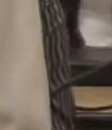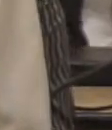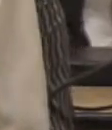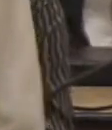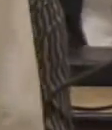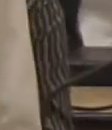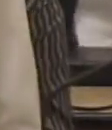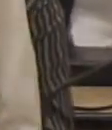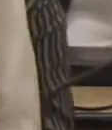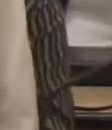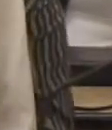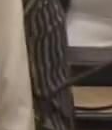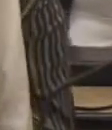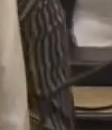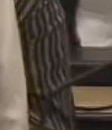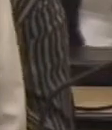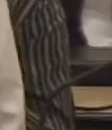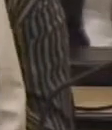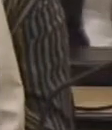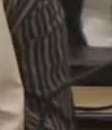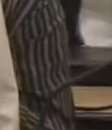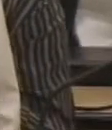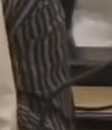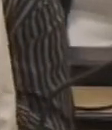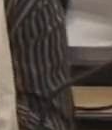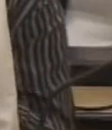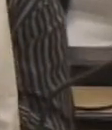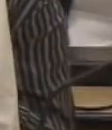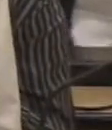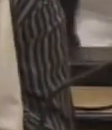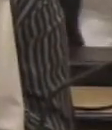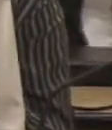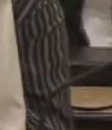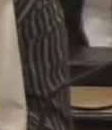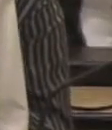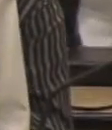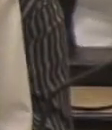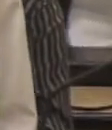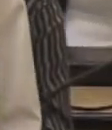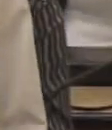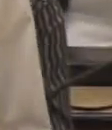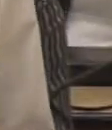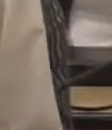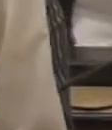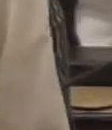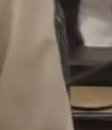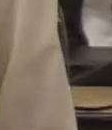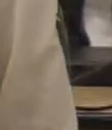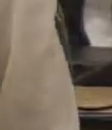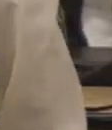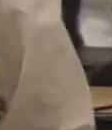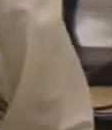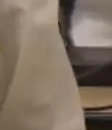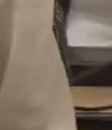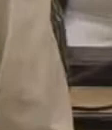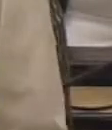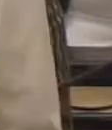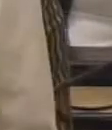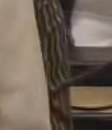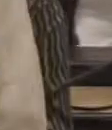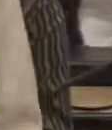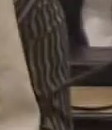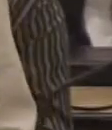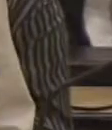Mas tem alguns aspectos que nós temos que relevar. Nós estamos no Brasil. Não quero falar de governo, de partido, mas